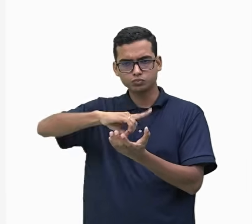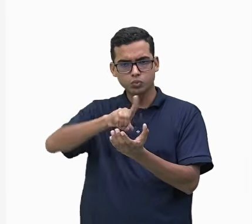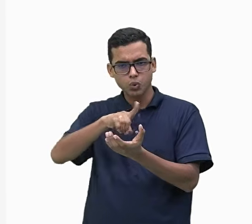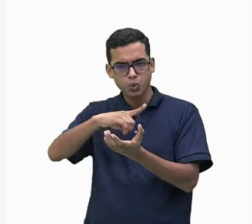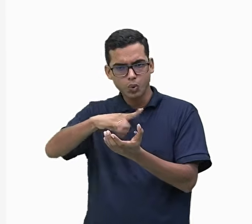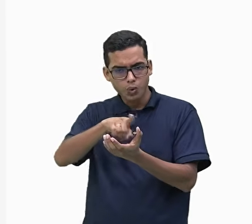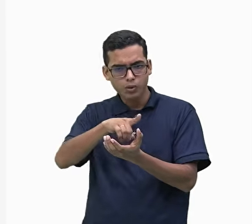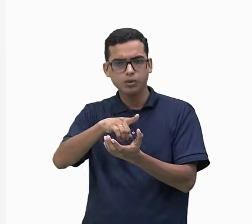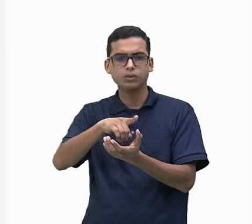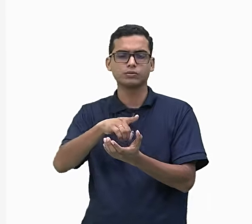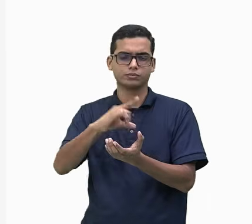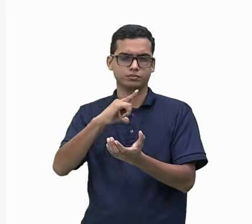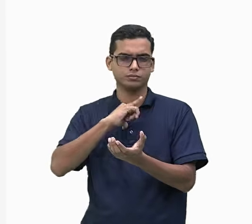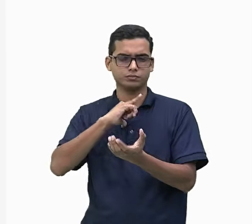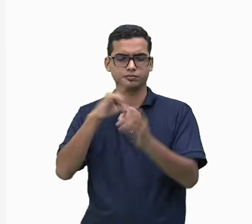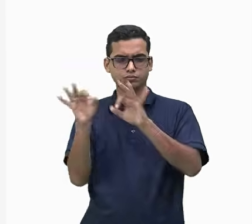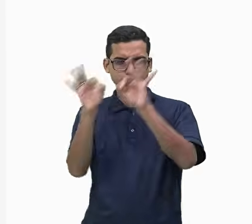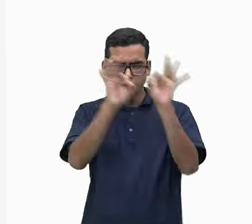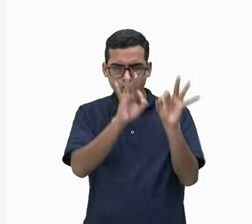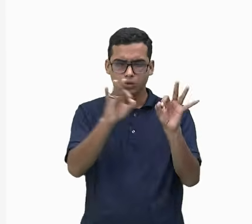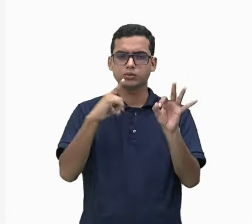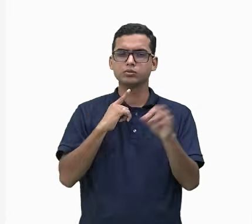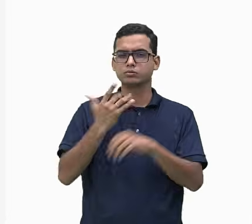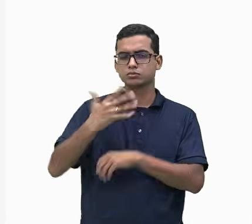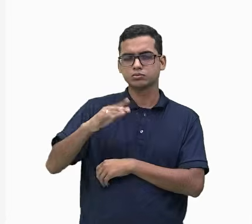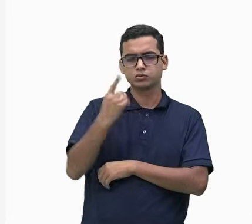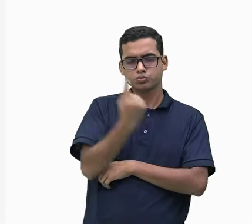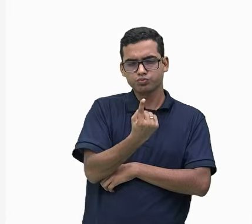lado oeste, que vai dar em torno aí de